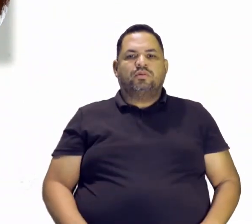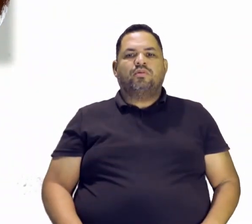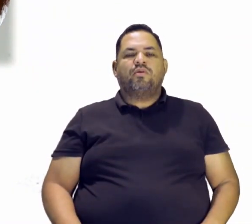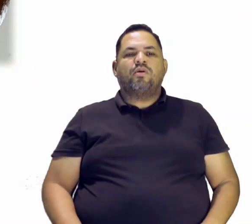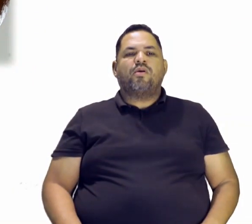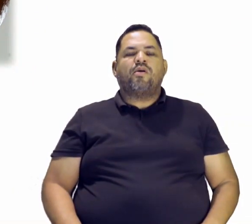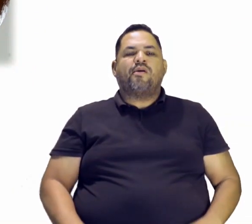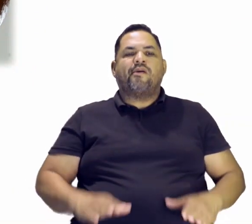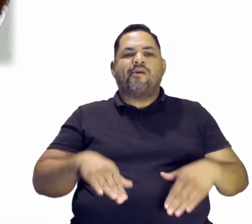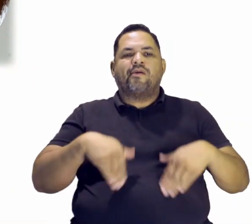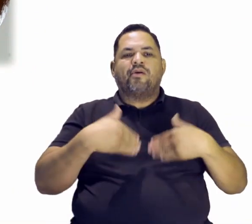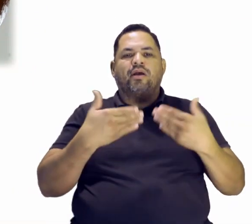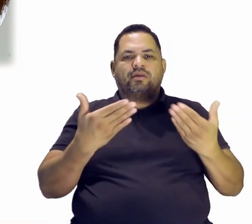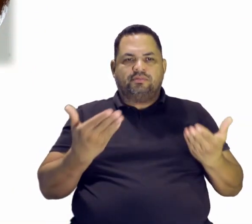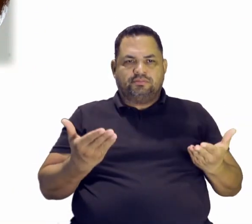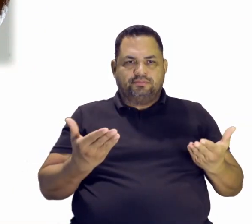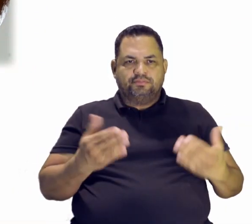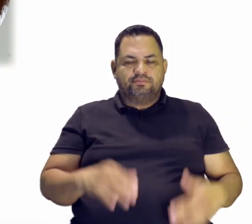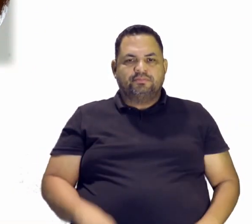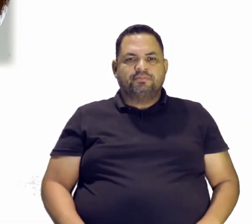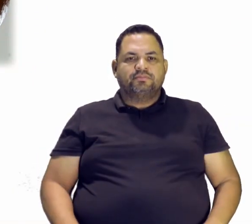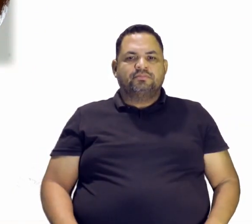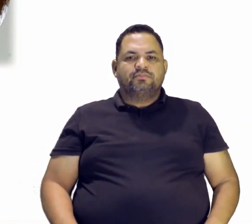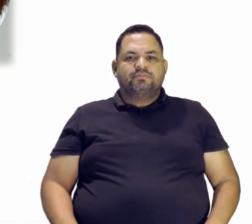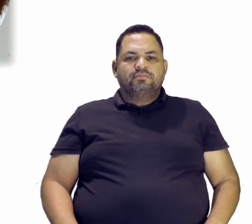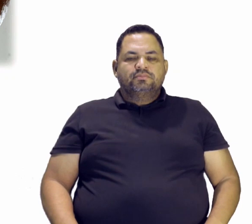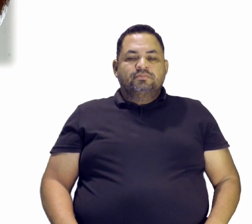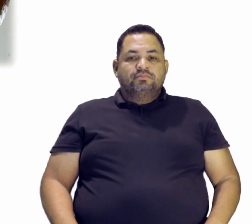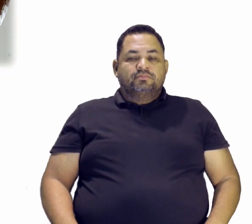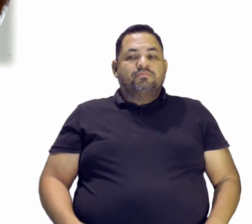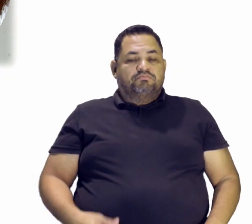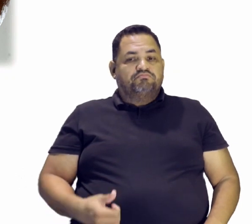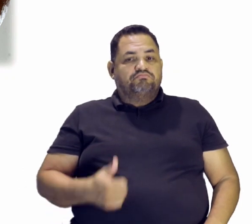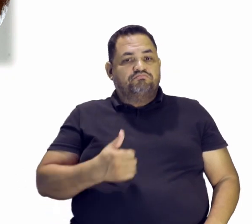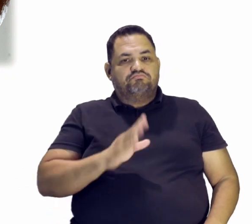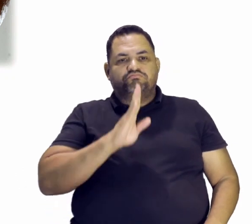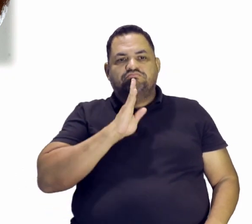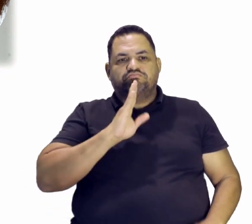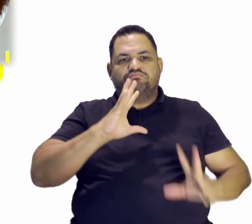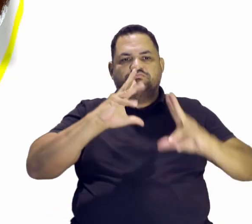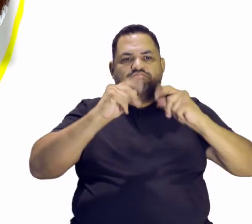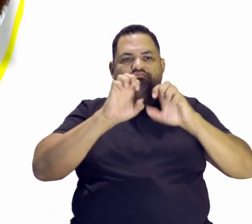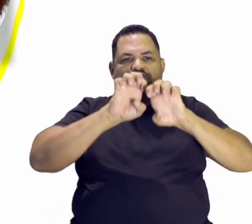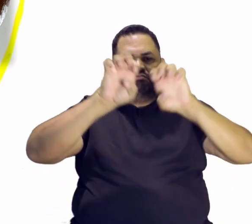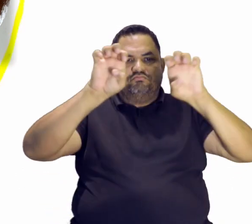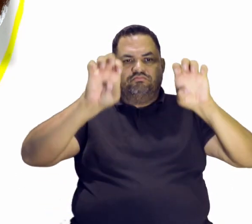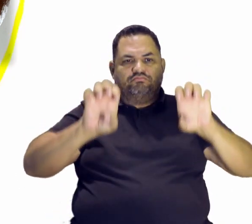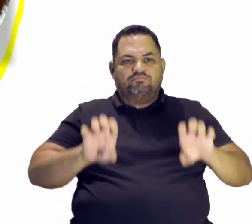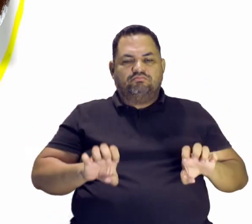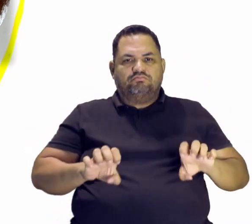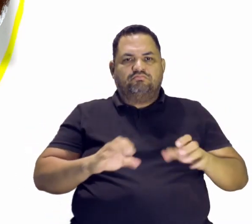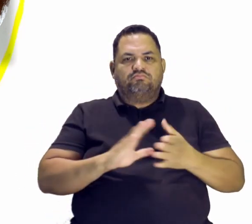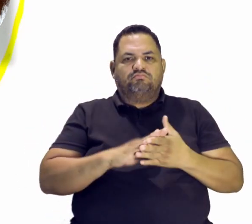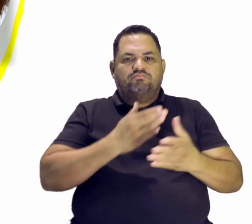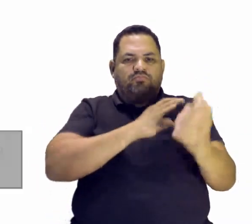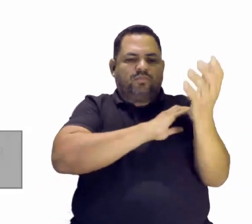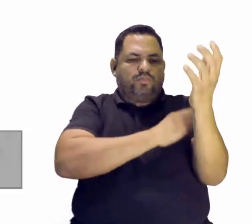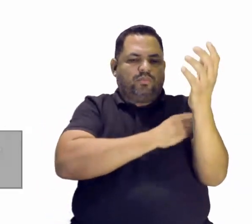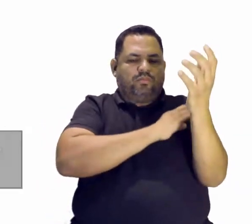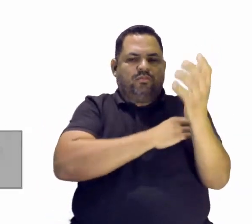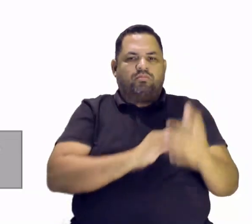são, prof? Então, bora lá, bora conhecer bem aí toda essa estrutura aí